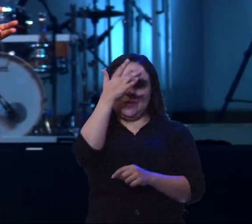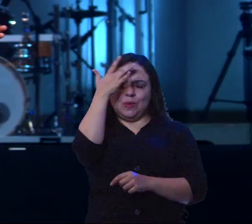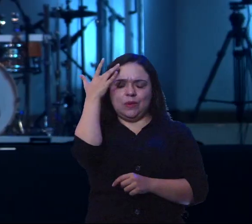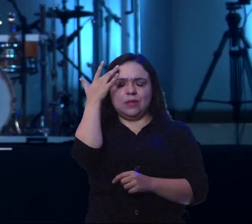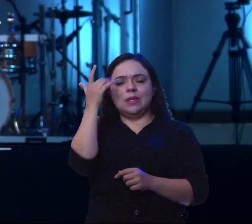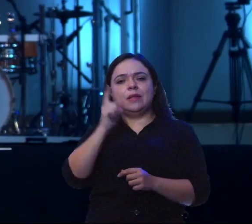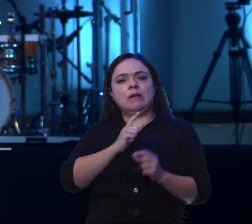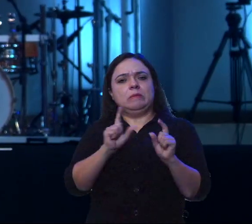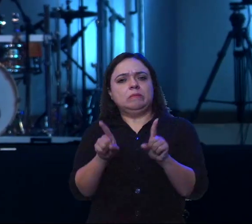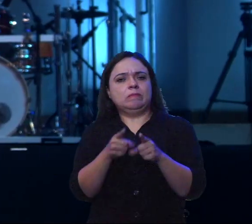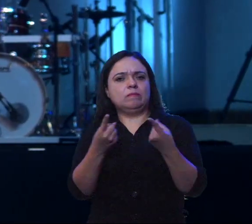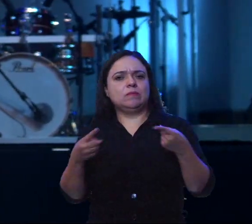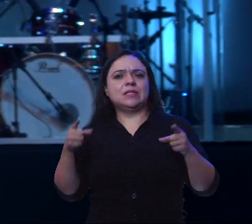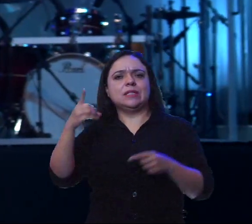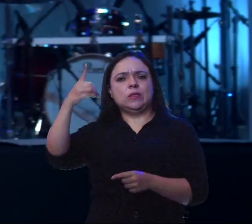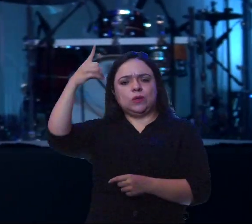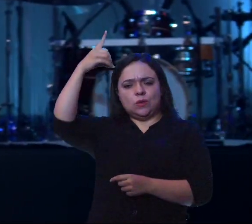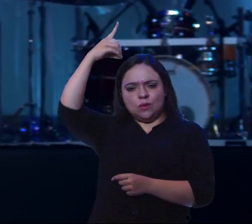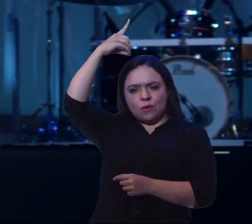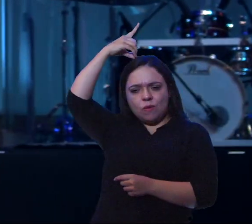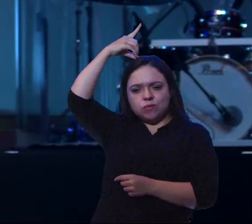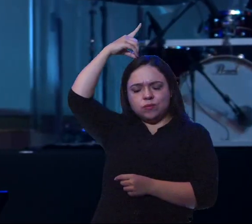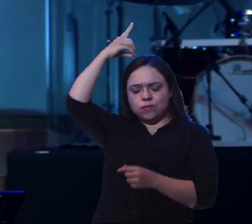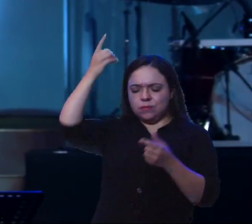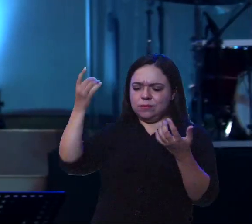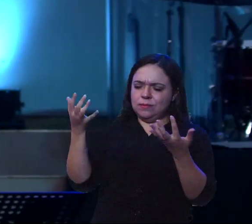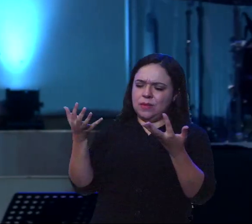por muitos momentos da vida disseram: não, mas eu vou